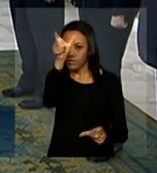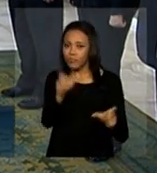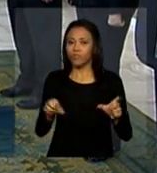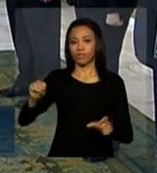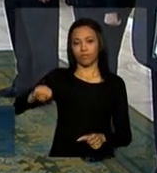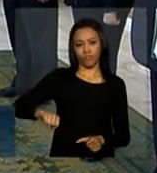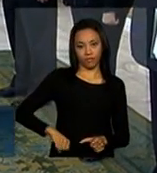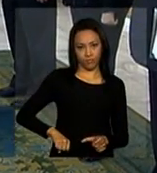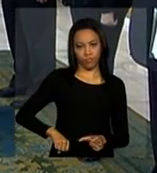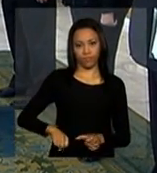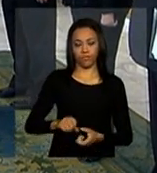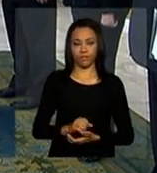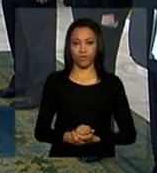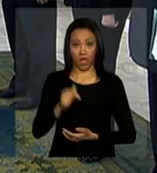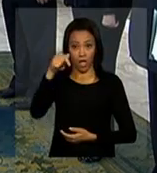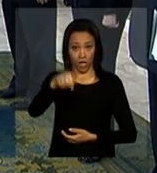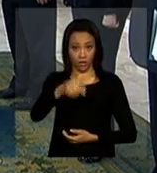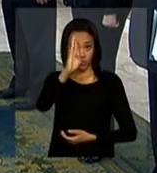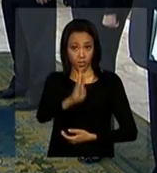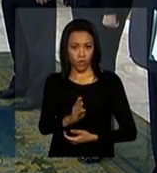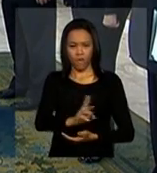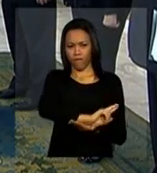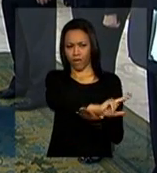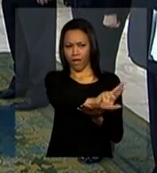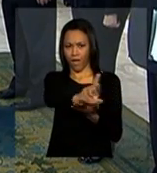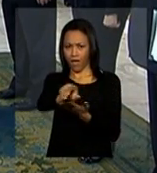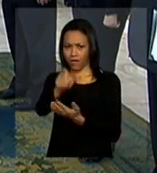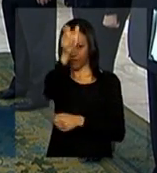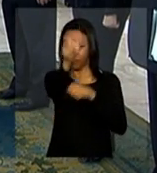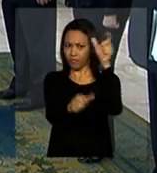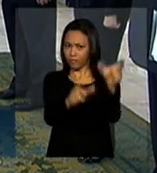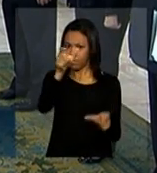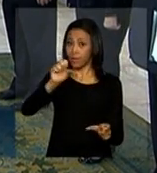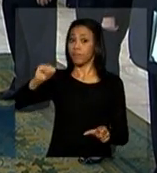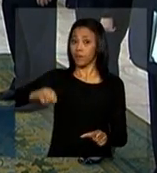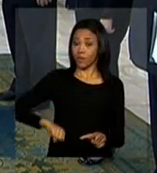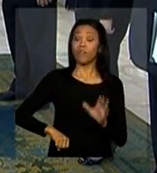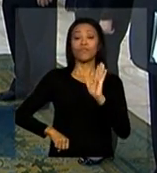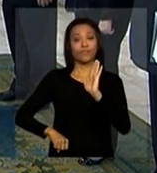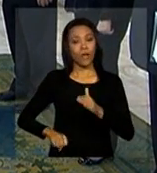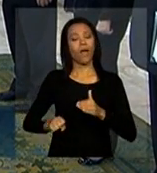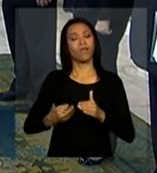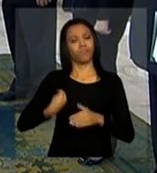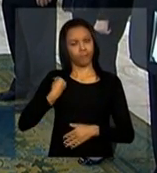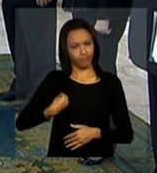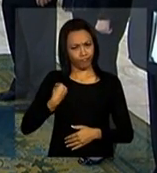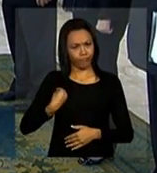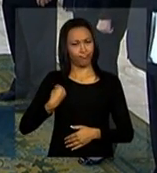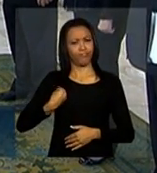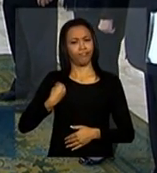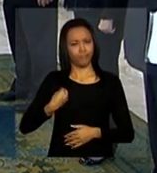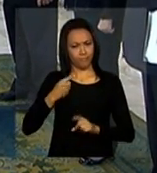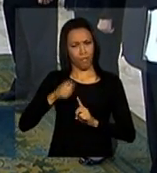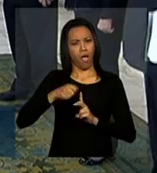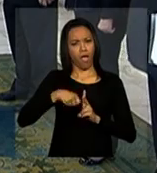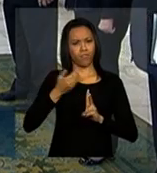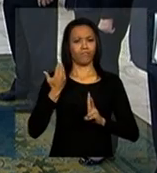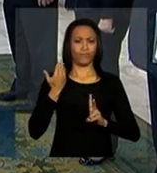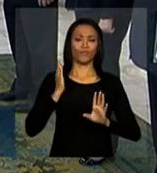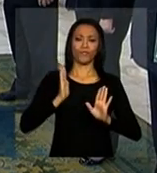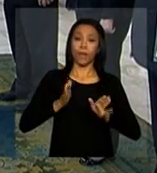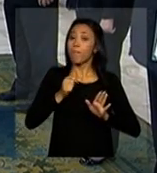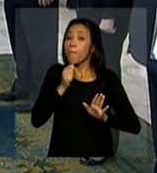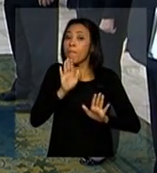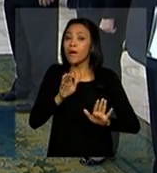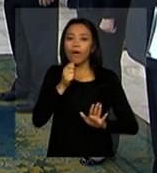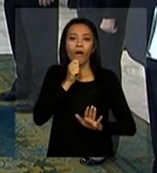Brasil. Muitos desses embaixadores já estão no Brasil há alguns meses, mas